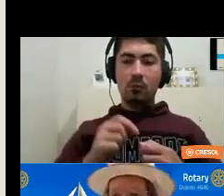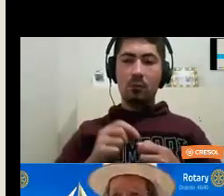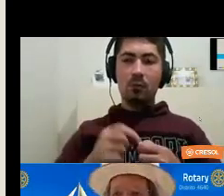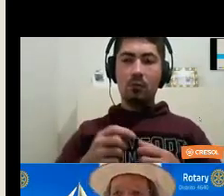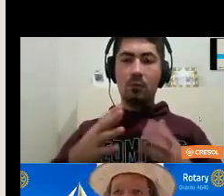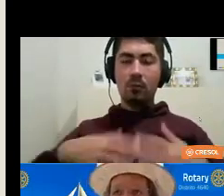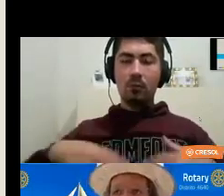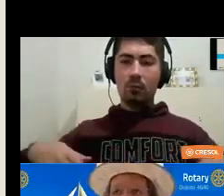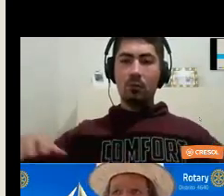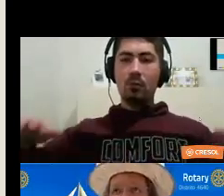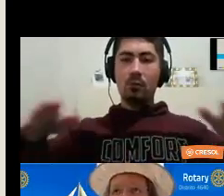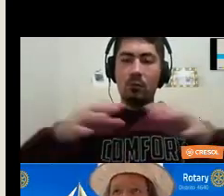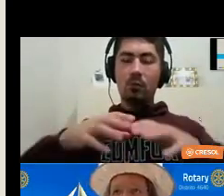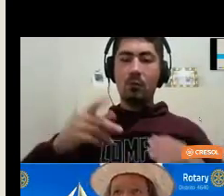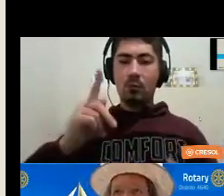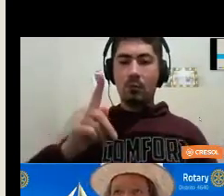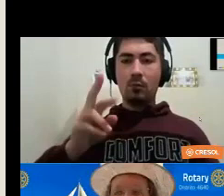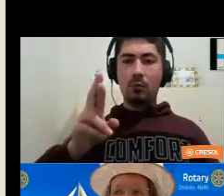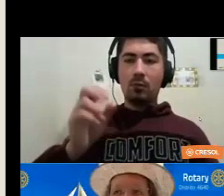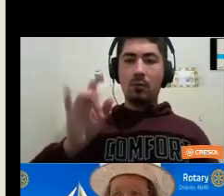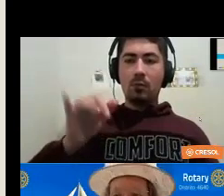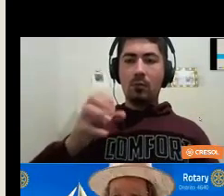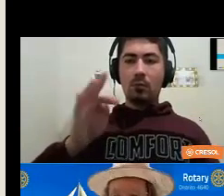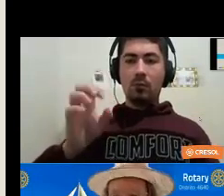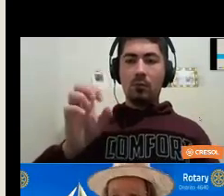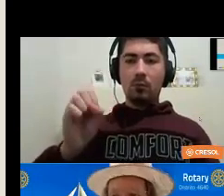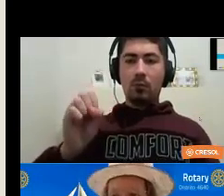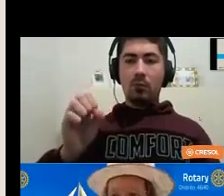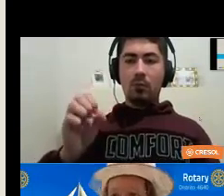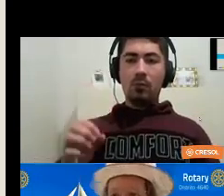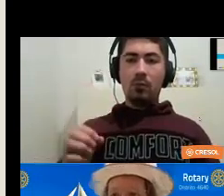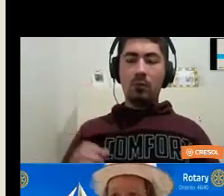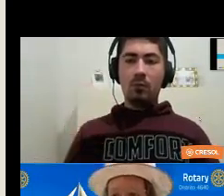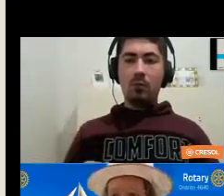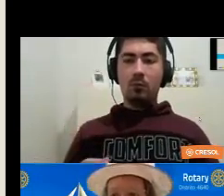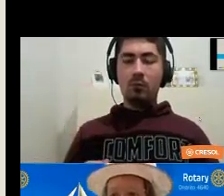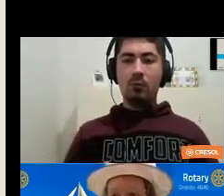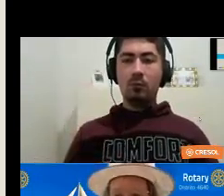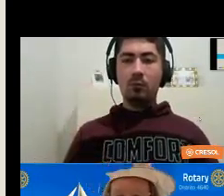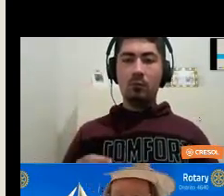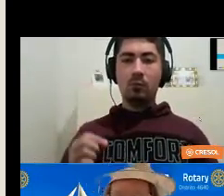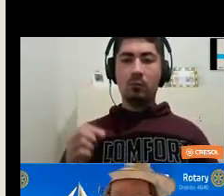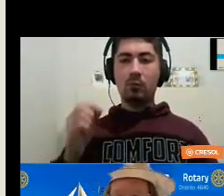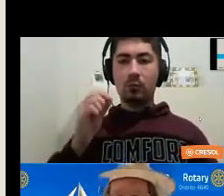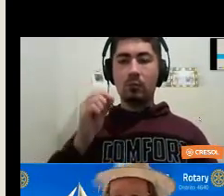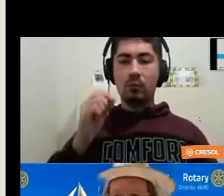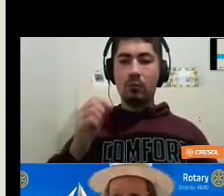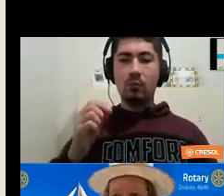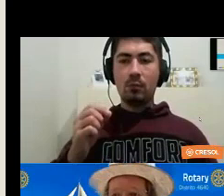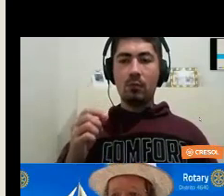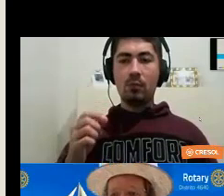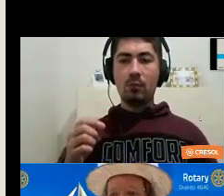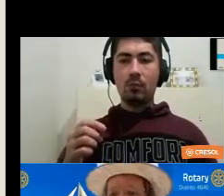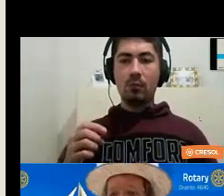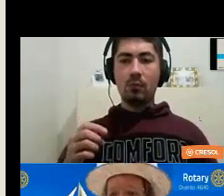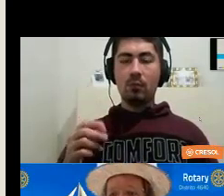E o que é a Fundação, a Sociedade Paul Harris? Ela não é uma sociedade para fazer projeto, ela é